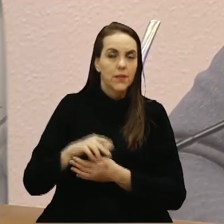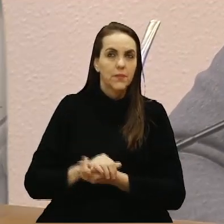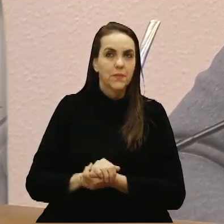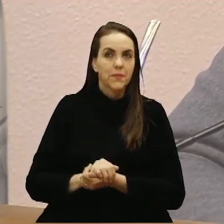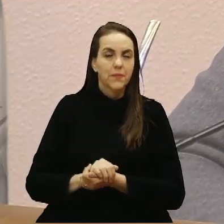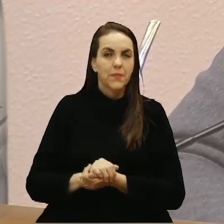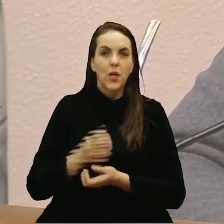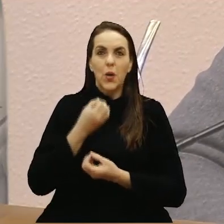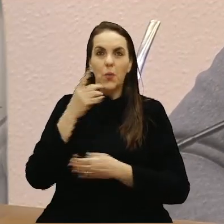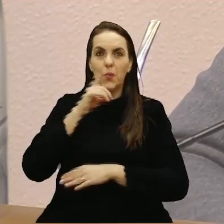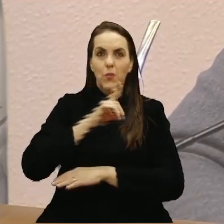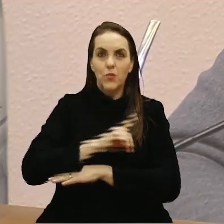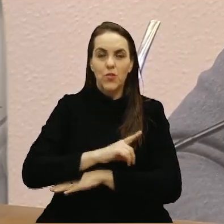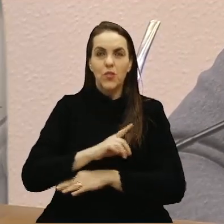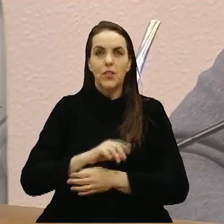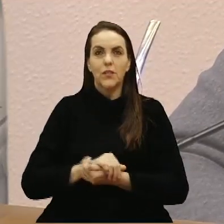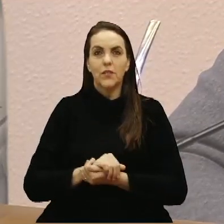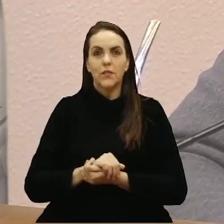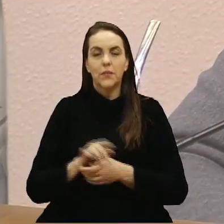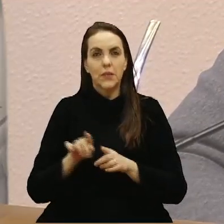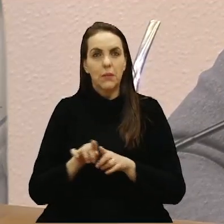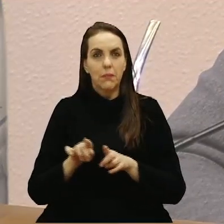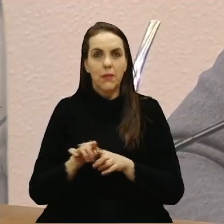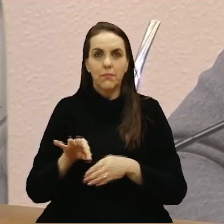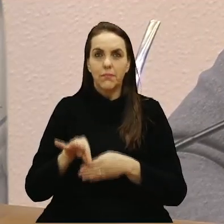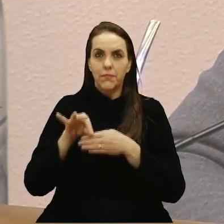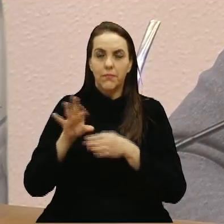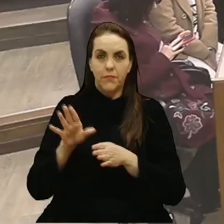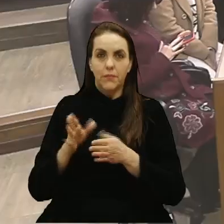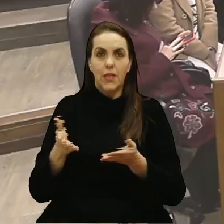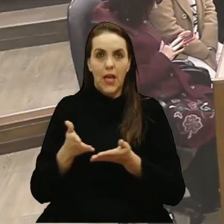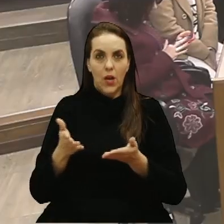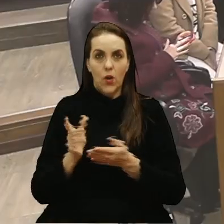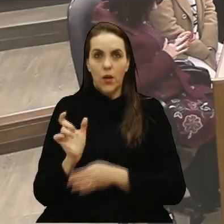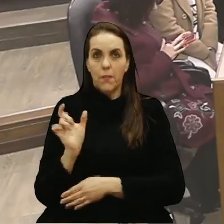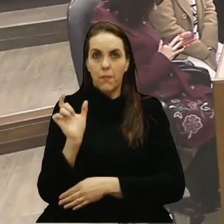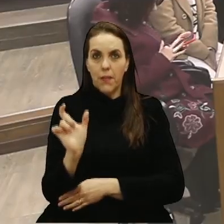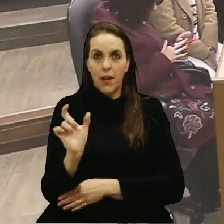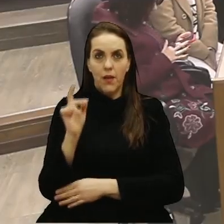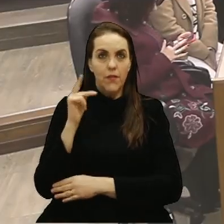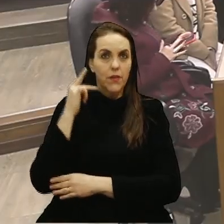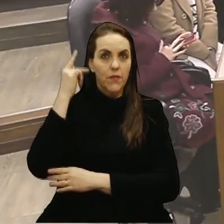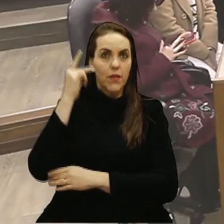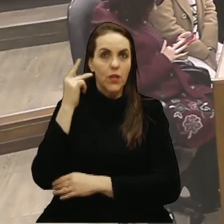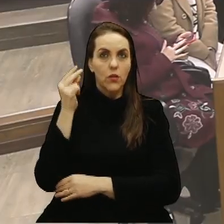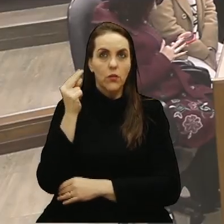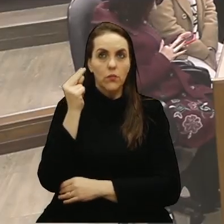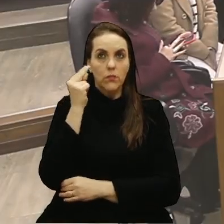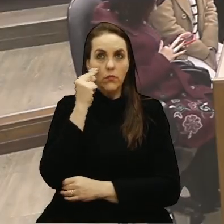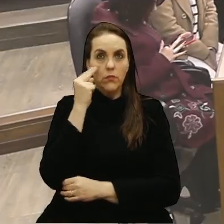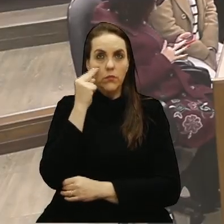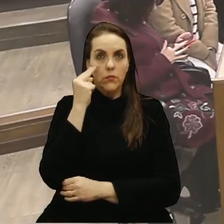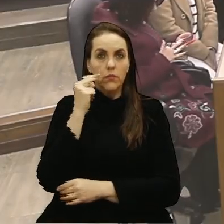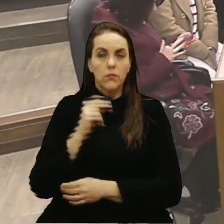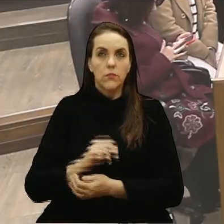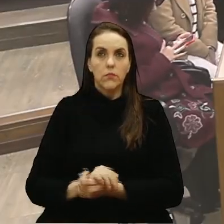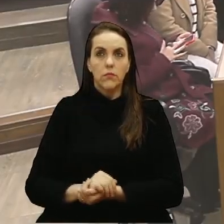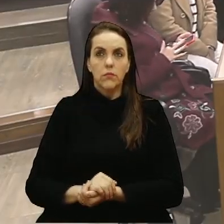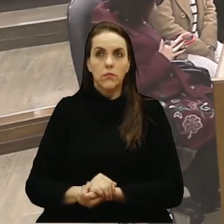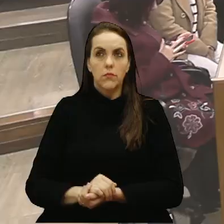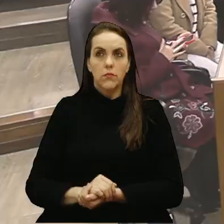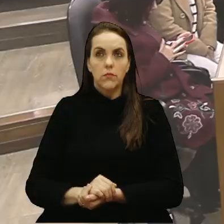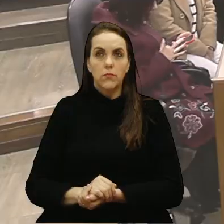Bom dia, senhor presidente. Declaração de líder do PSDB, presidente. Passo a palavra ao vereador Fantinel. Vereador